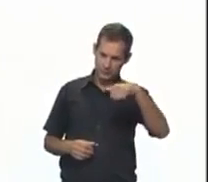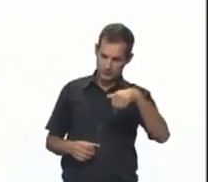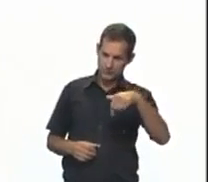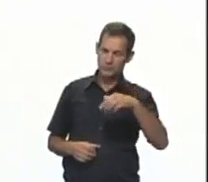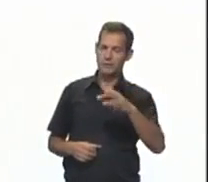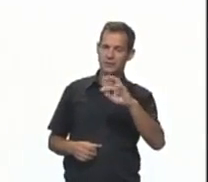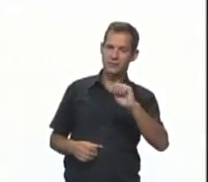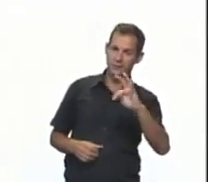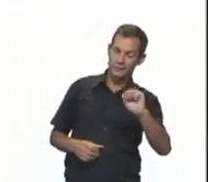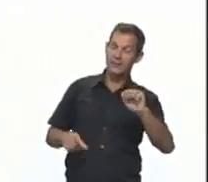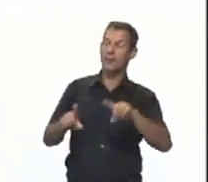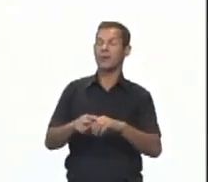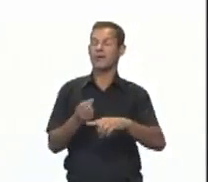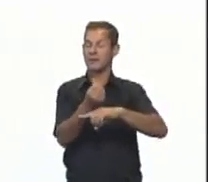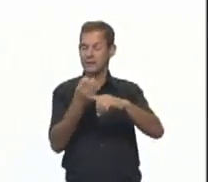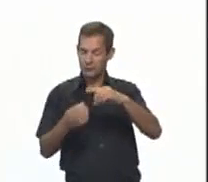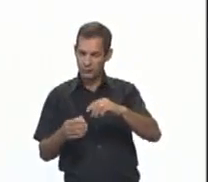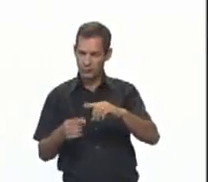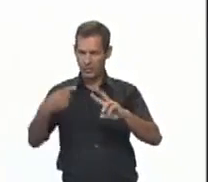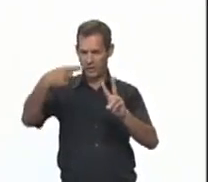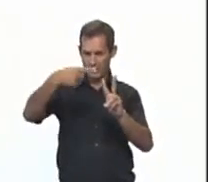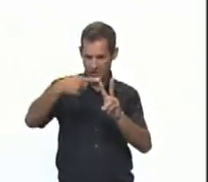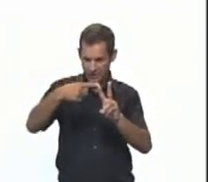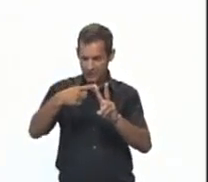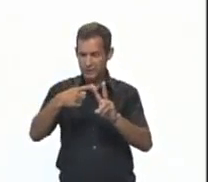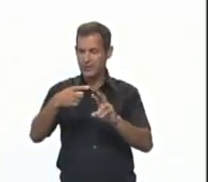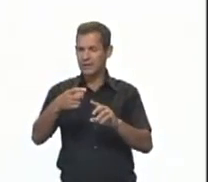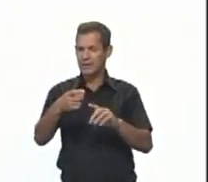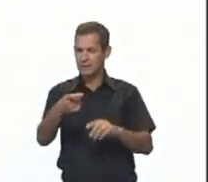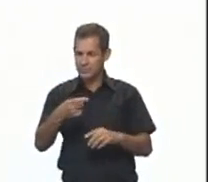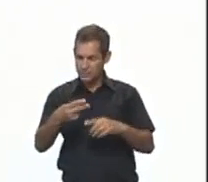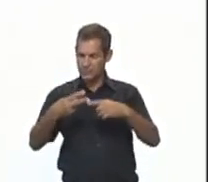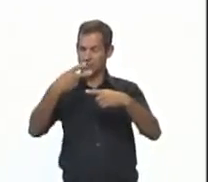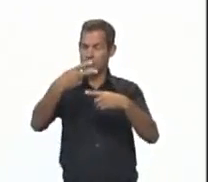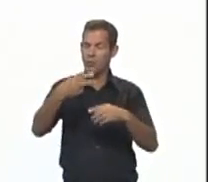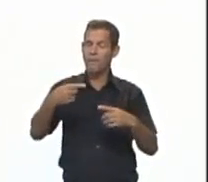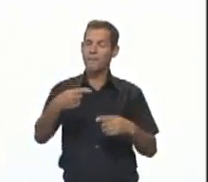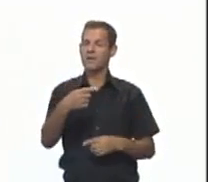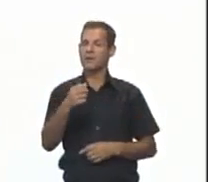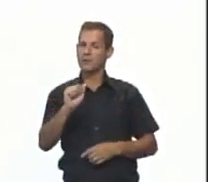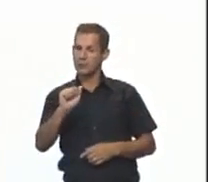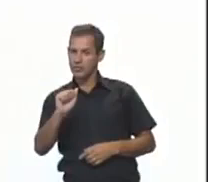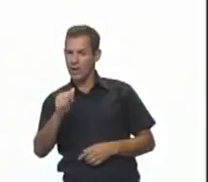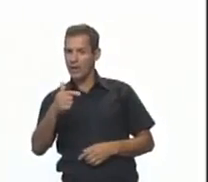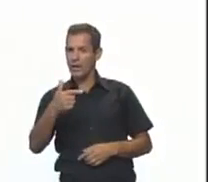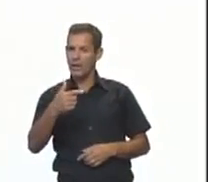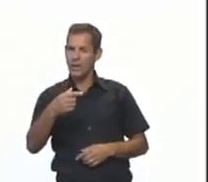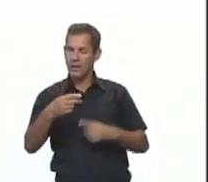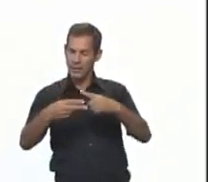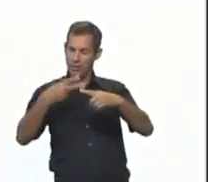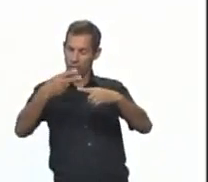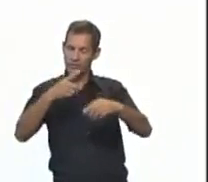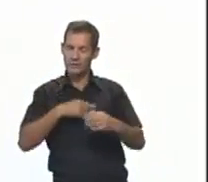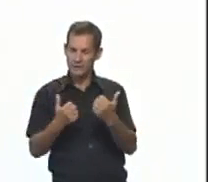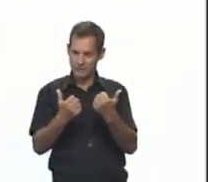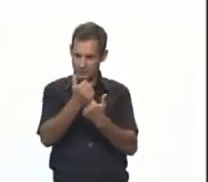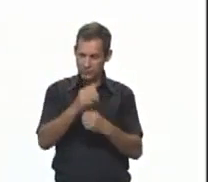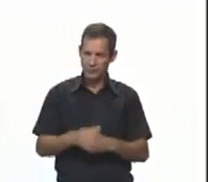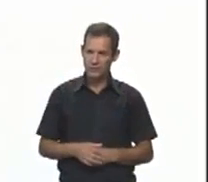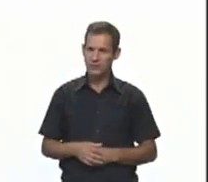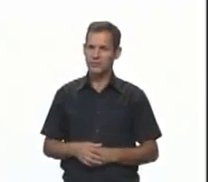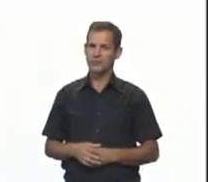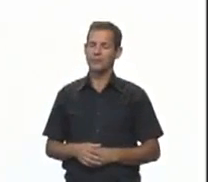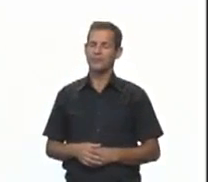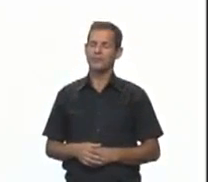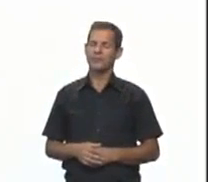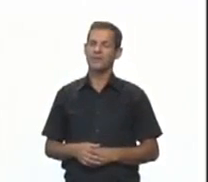se eu tenho a função raiz quadrada de x ao quadrado menos a ao quadrado, eu tenho a substituição a secante de θ.